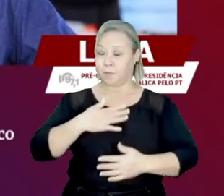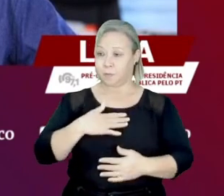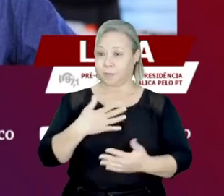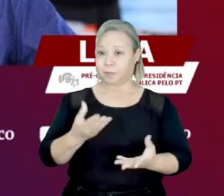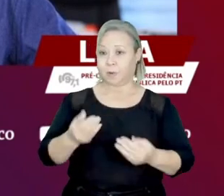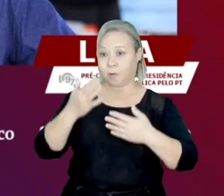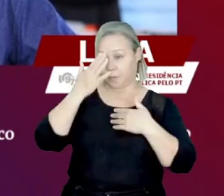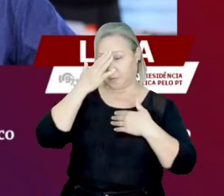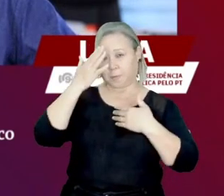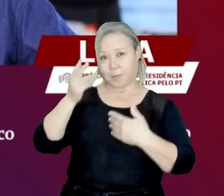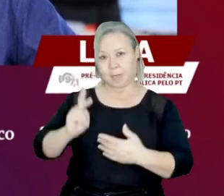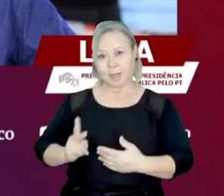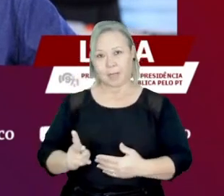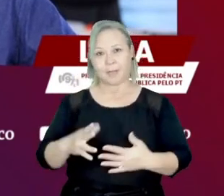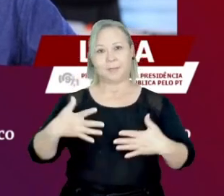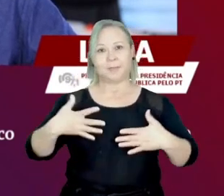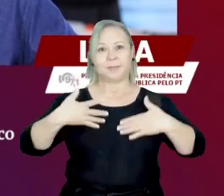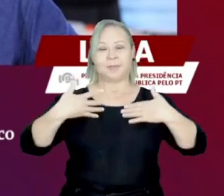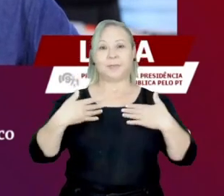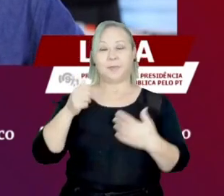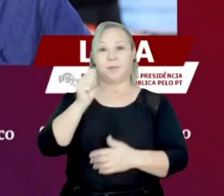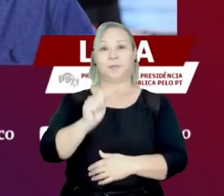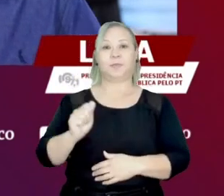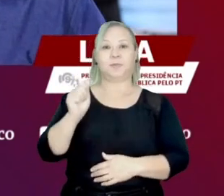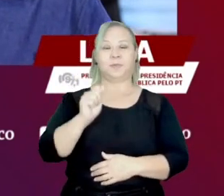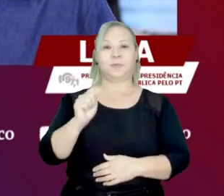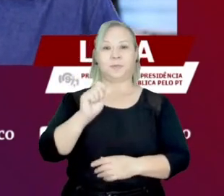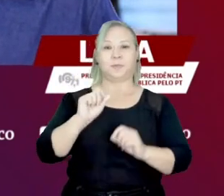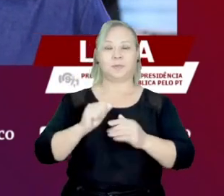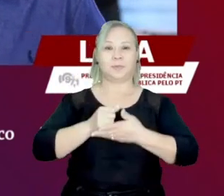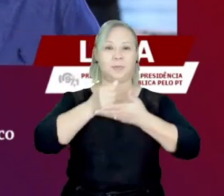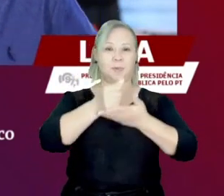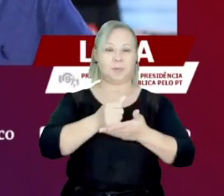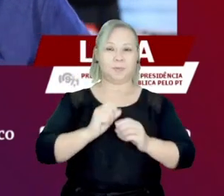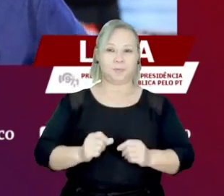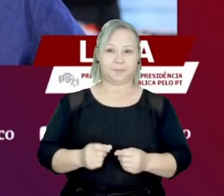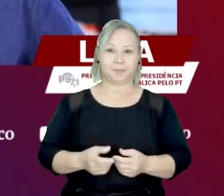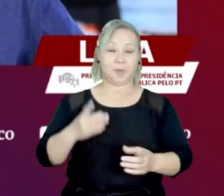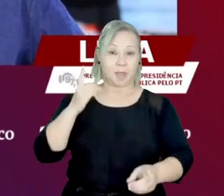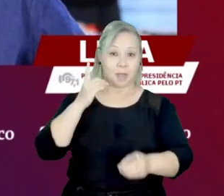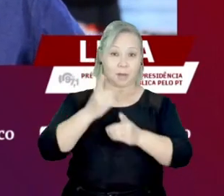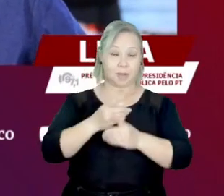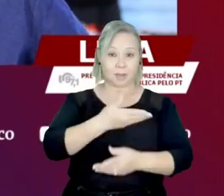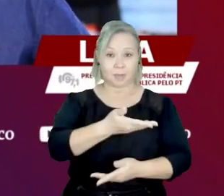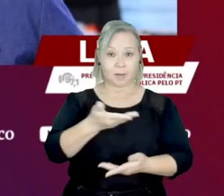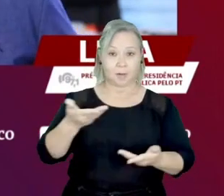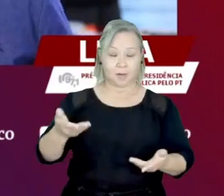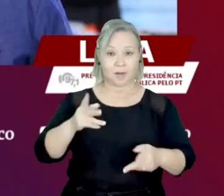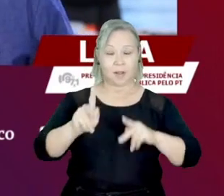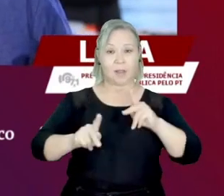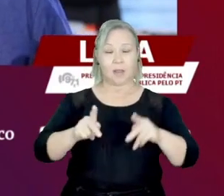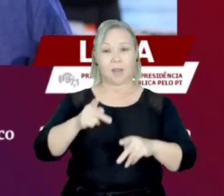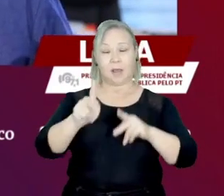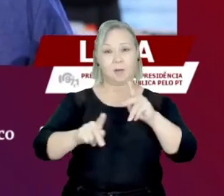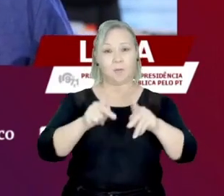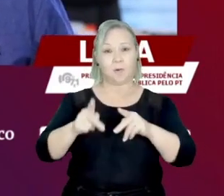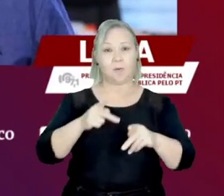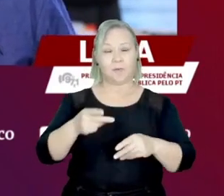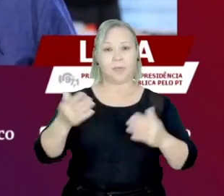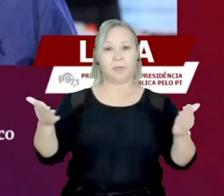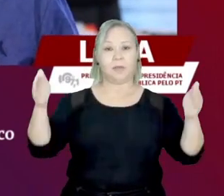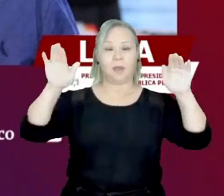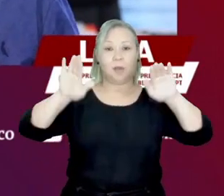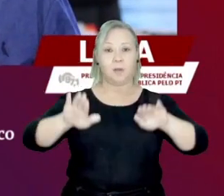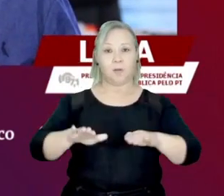a 97 FM, a voz do povo, sempre ouvindo e fazendo parte dessa democracia. A gente sempre encerra, Lula,